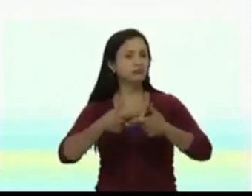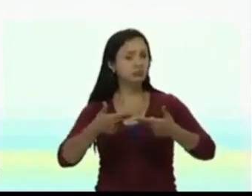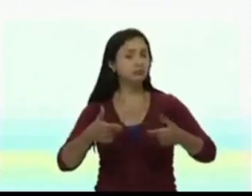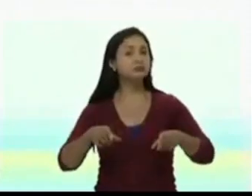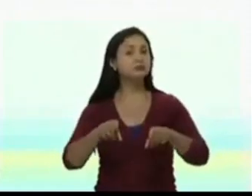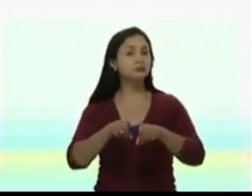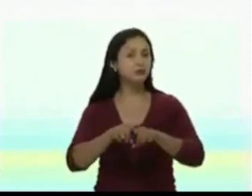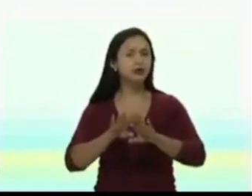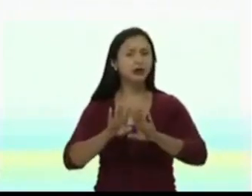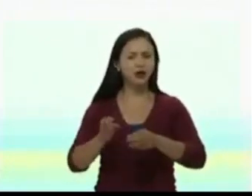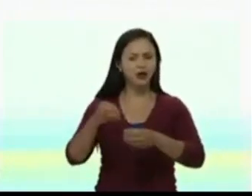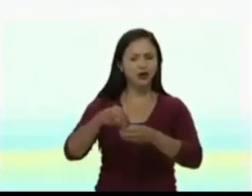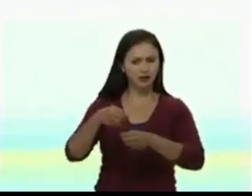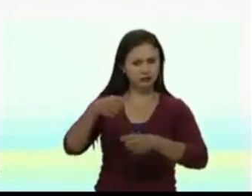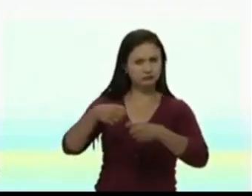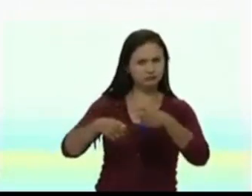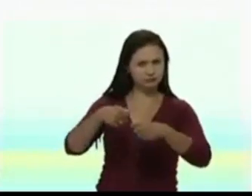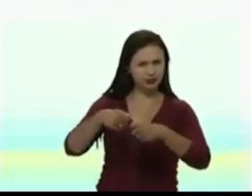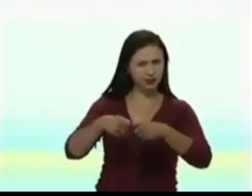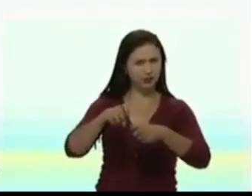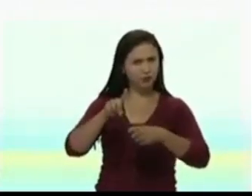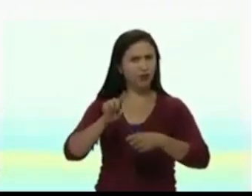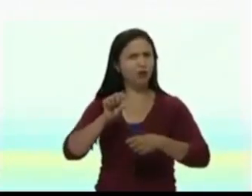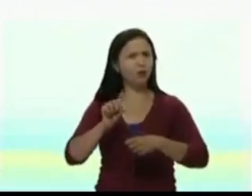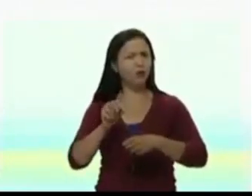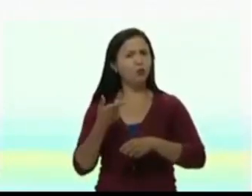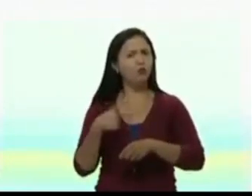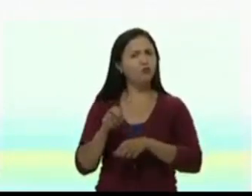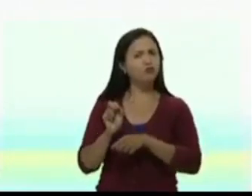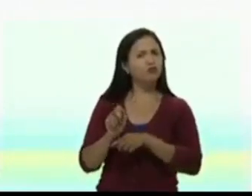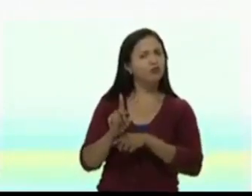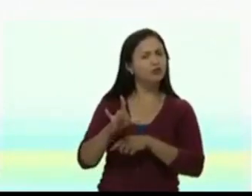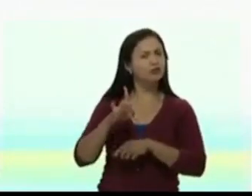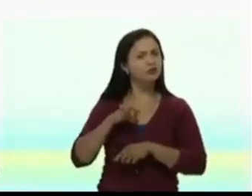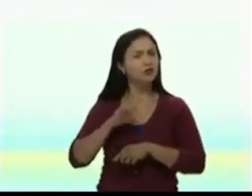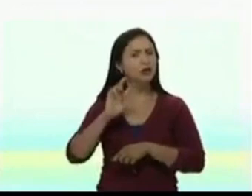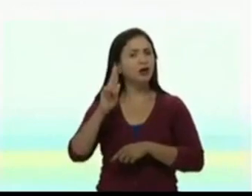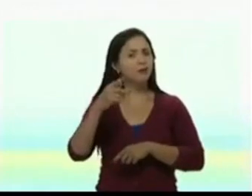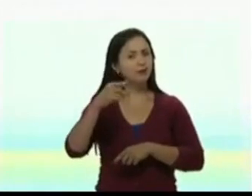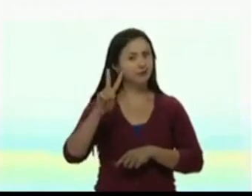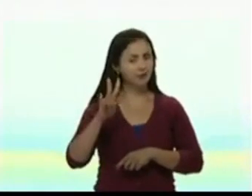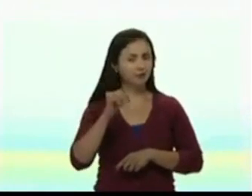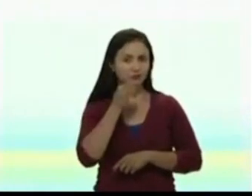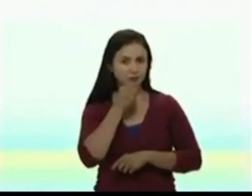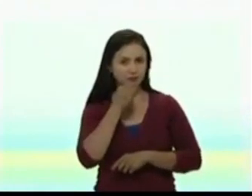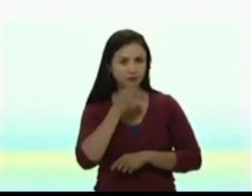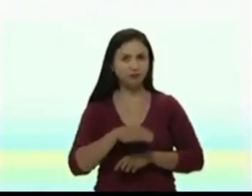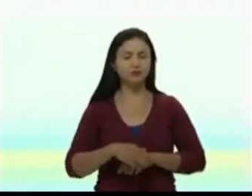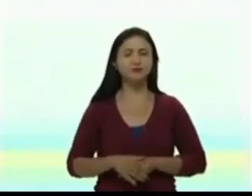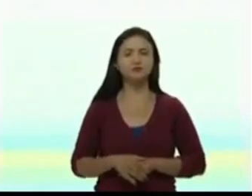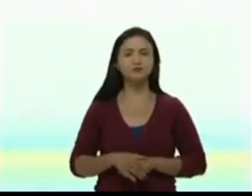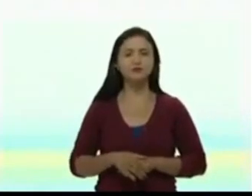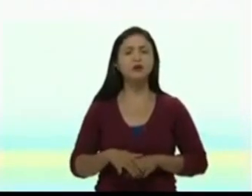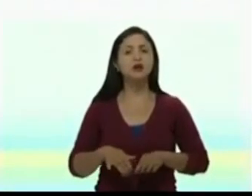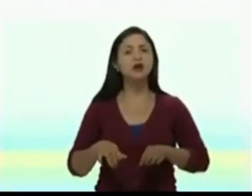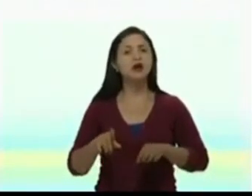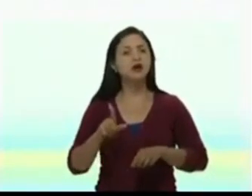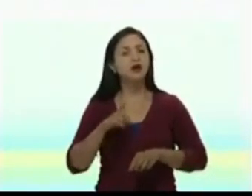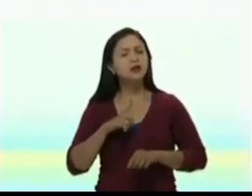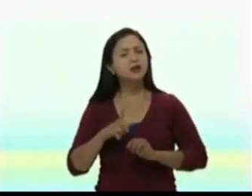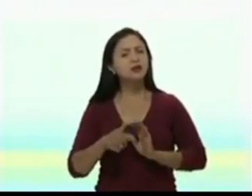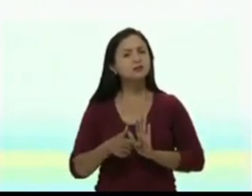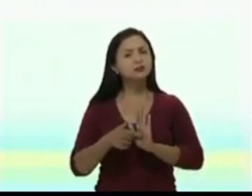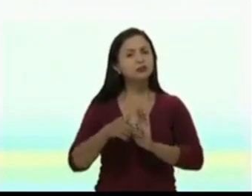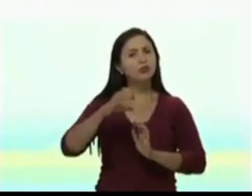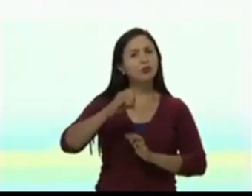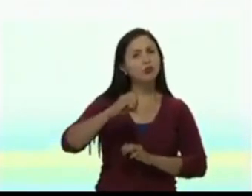dos hábitos sexuais, a gente tem o risco de se expor a alguns vírus, como por exemplo o HPV. E a exposição ocupacional, que